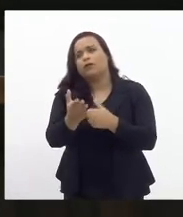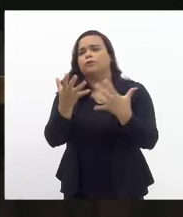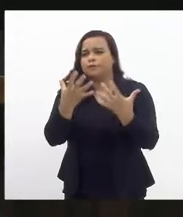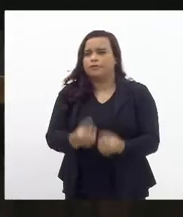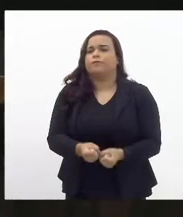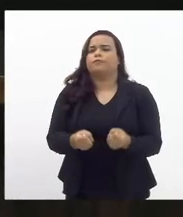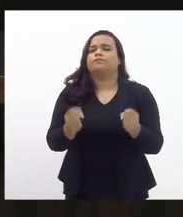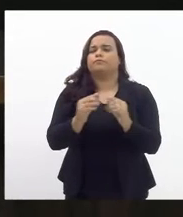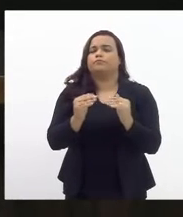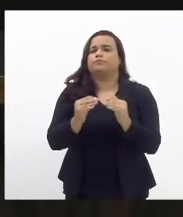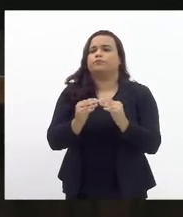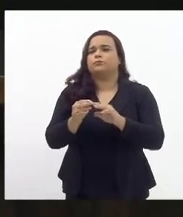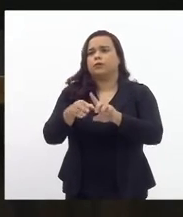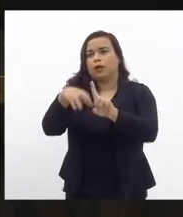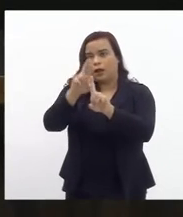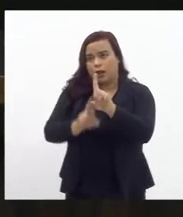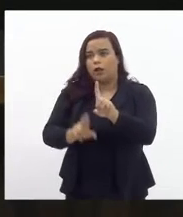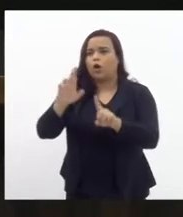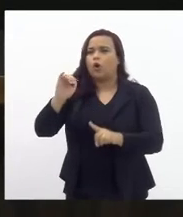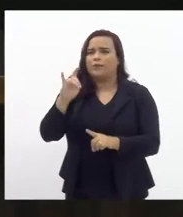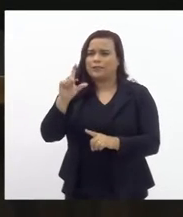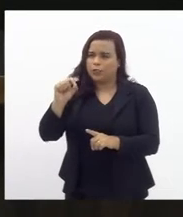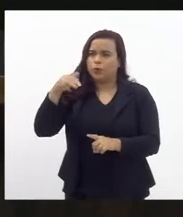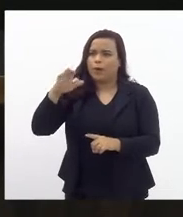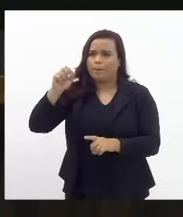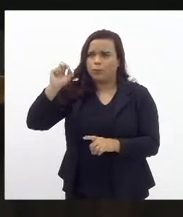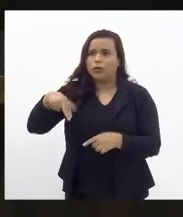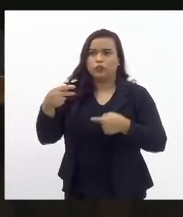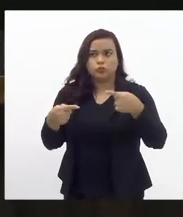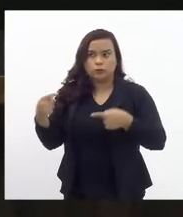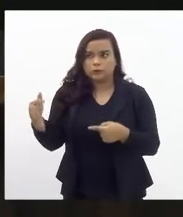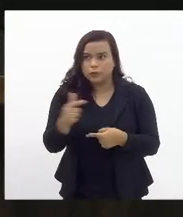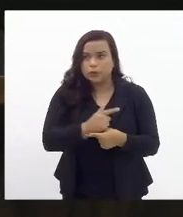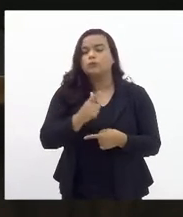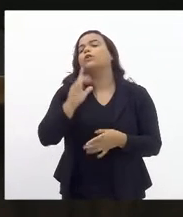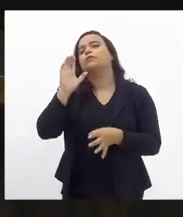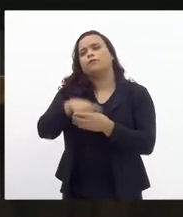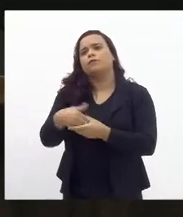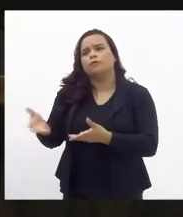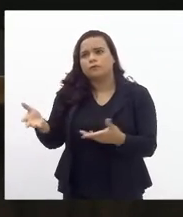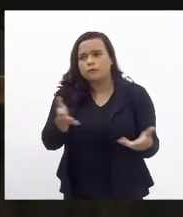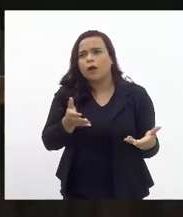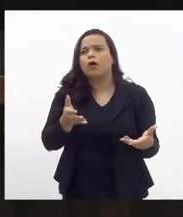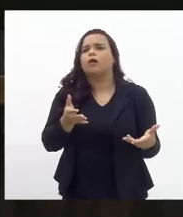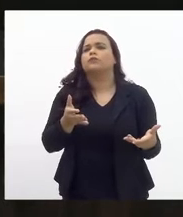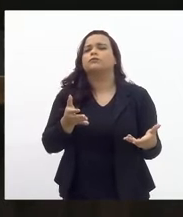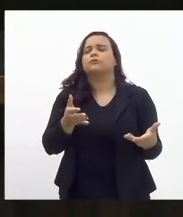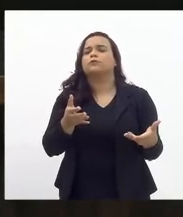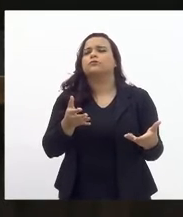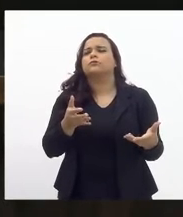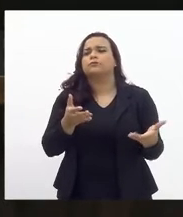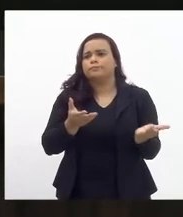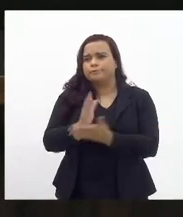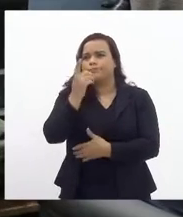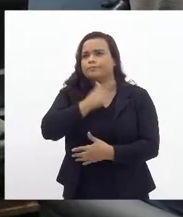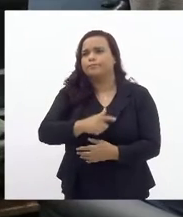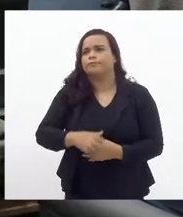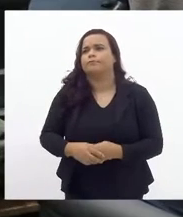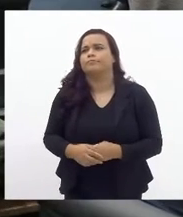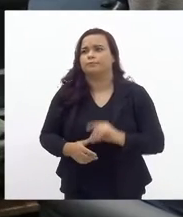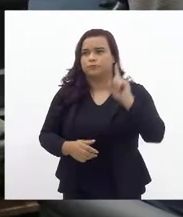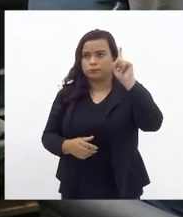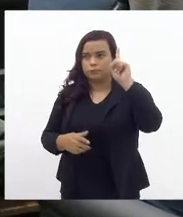Em discussão, não havendo quem queira discutir, encerrada a discussão, em votação, os senhores que aprovam, permaneçam como estão. Aprovado, vai à